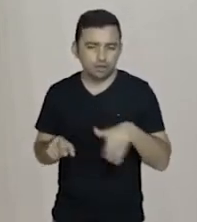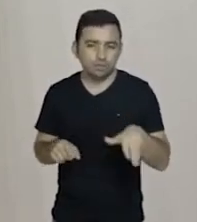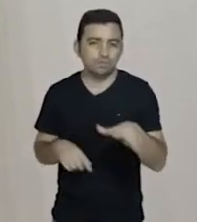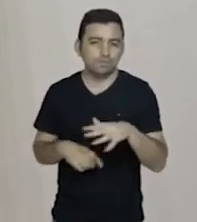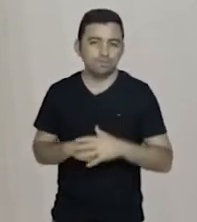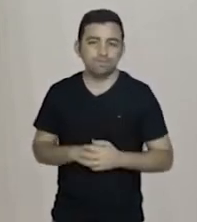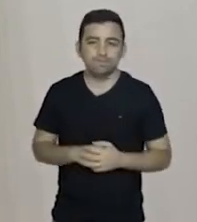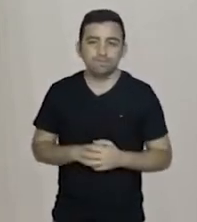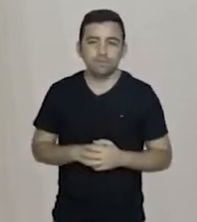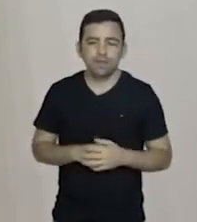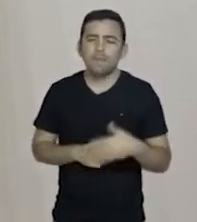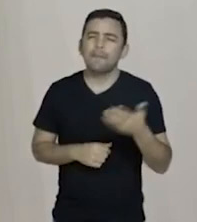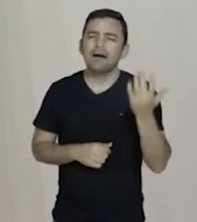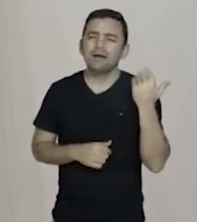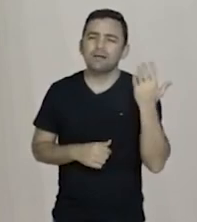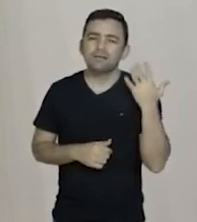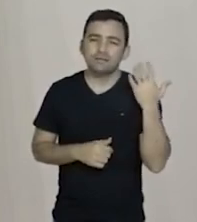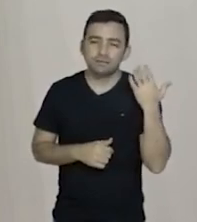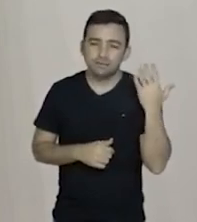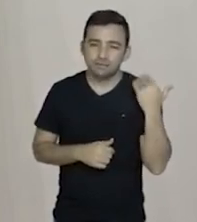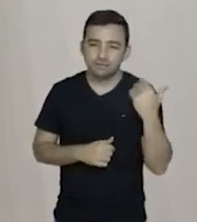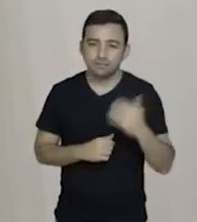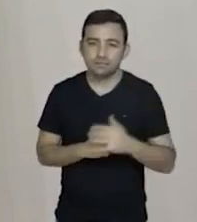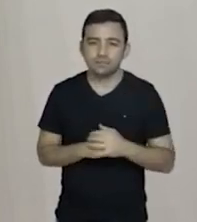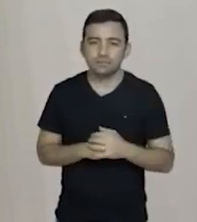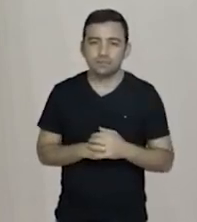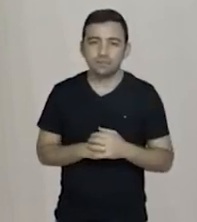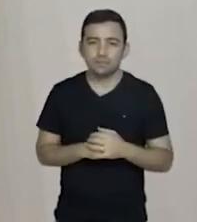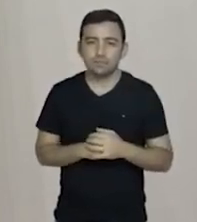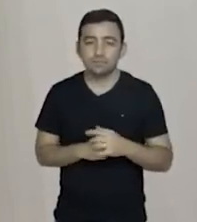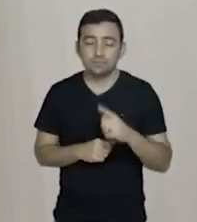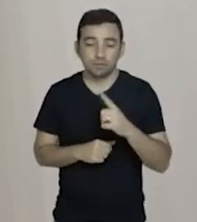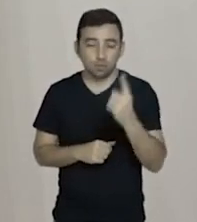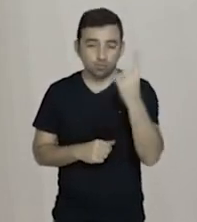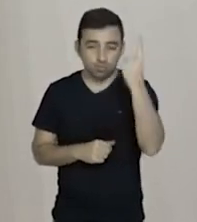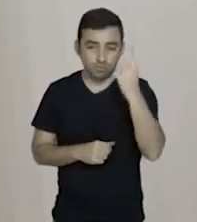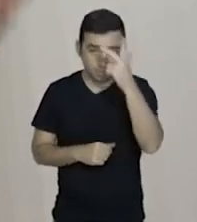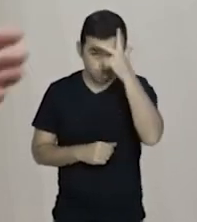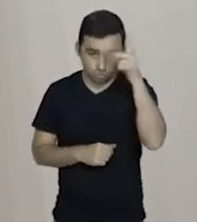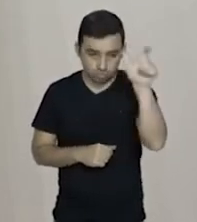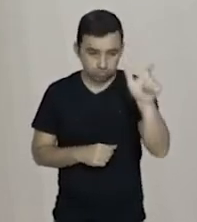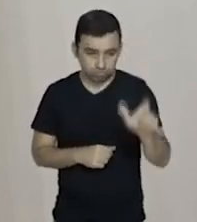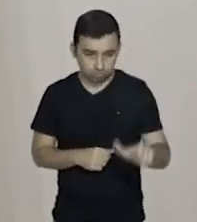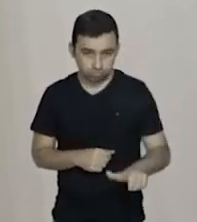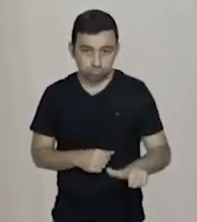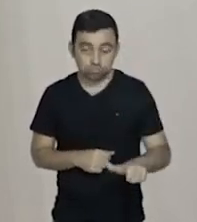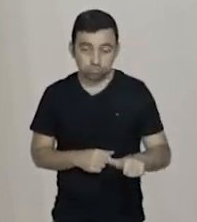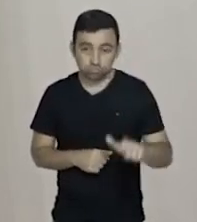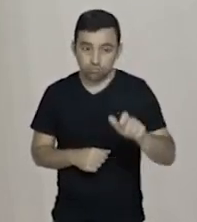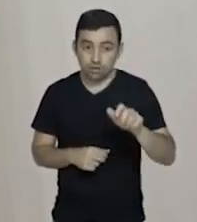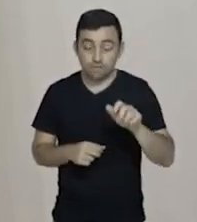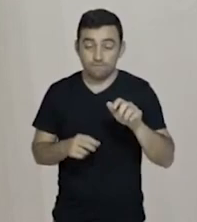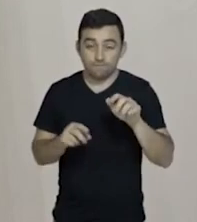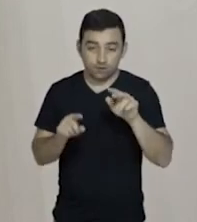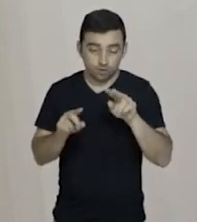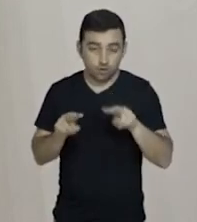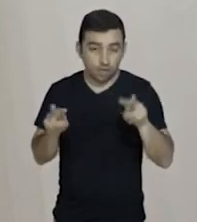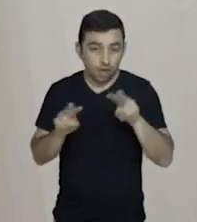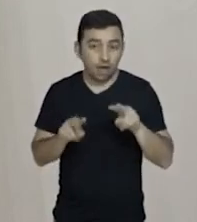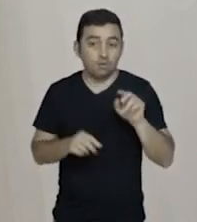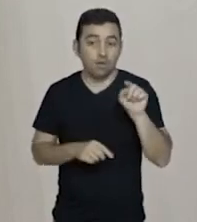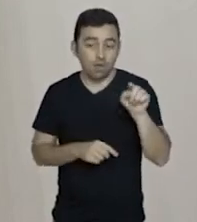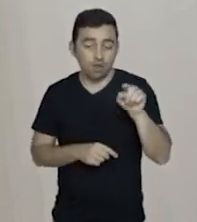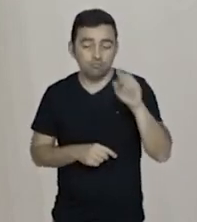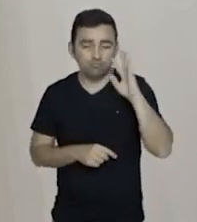é um visionário hoje gerente Geral